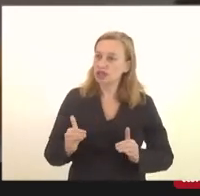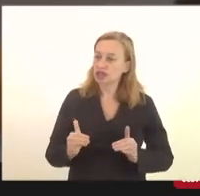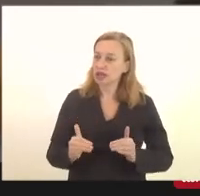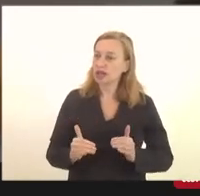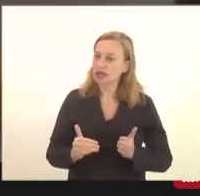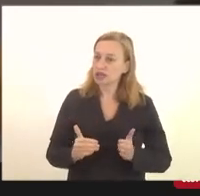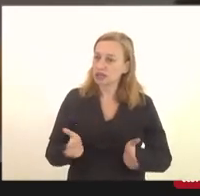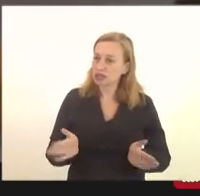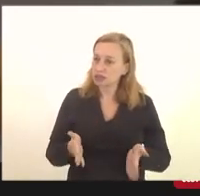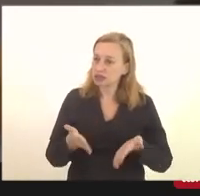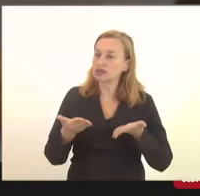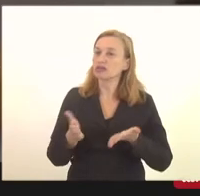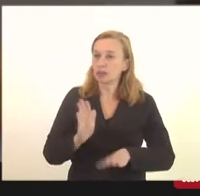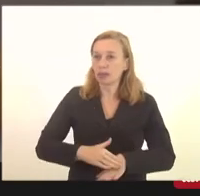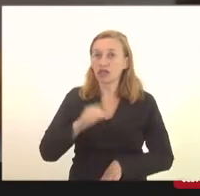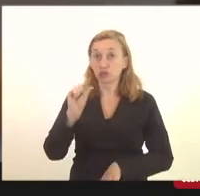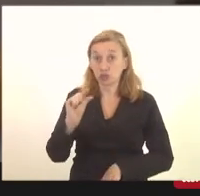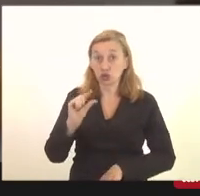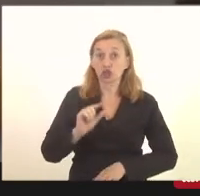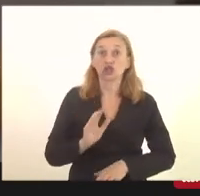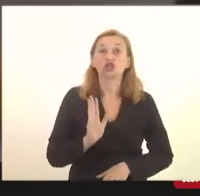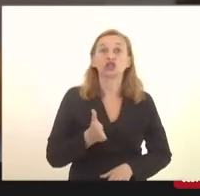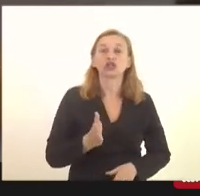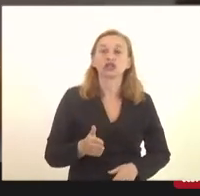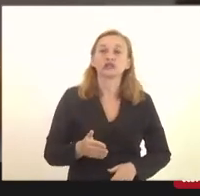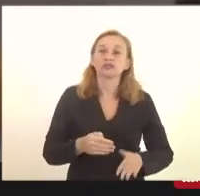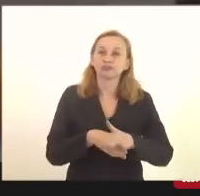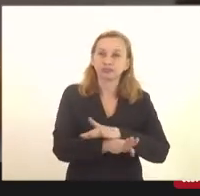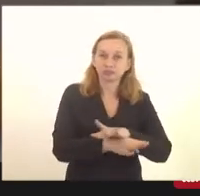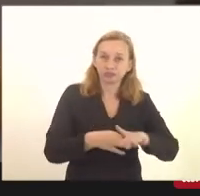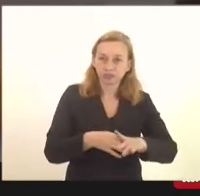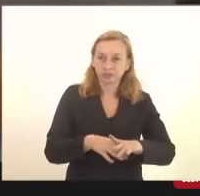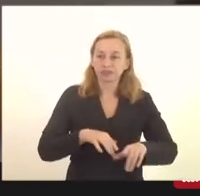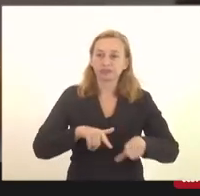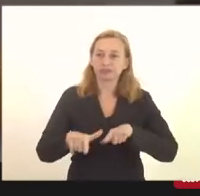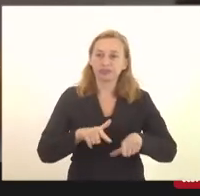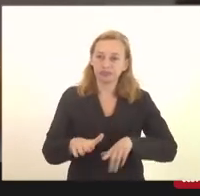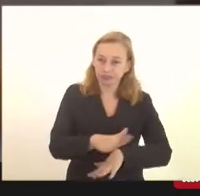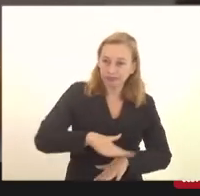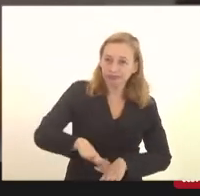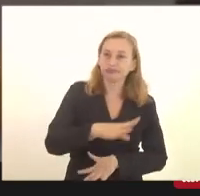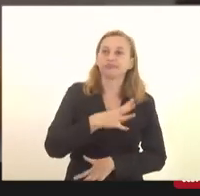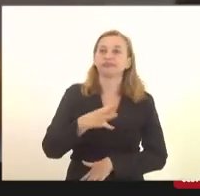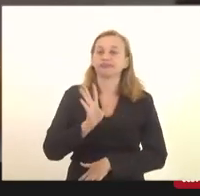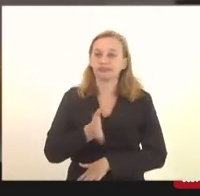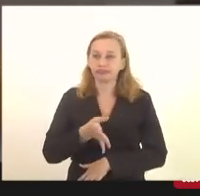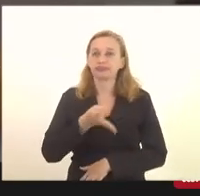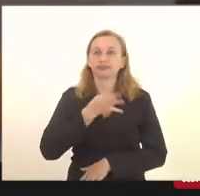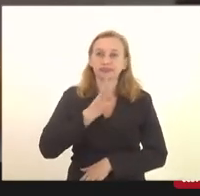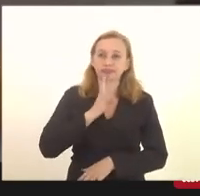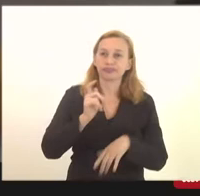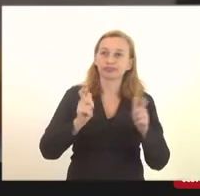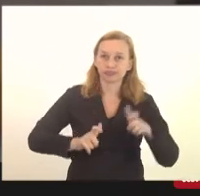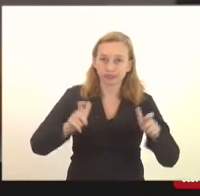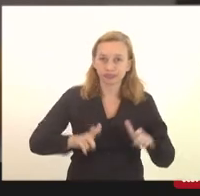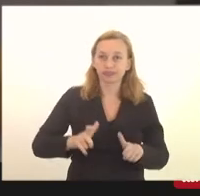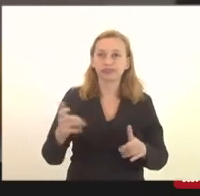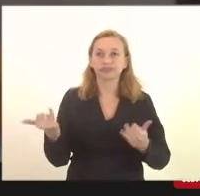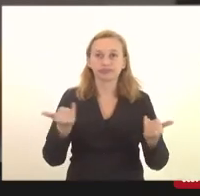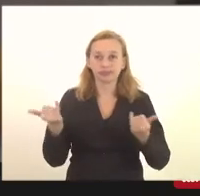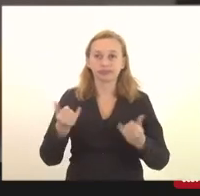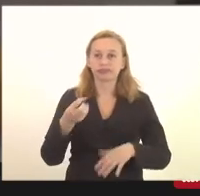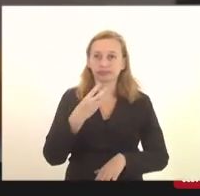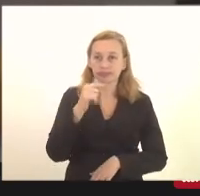fato da Total já ser uma operadora, está acostumada a trabalhar no Brasil, já conhecer a infraestrutura e já ter uma logística instalada